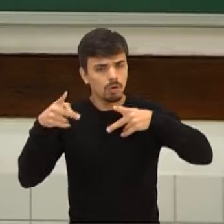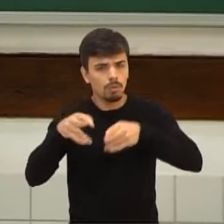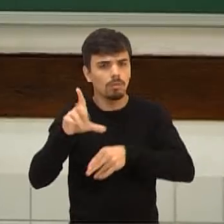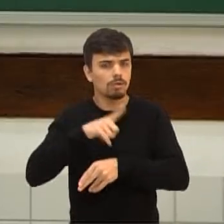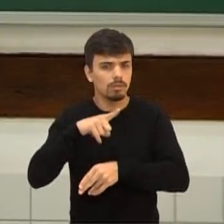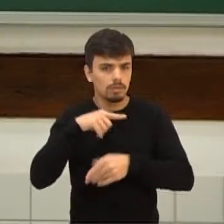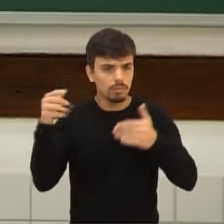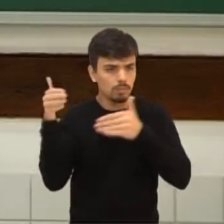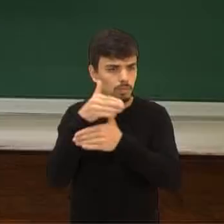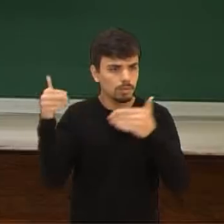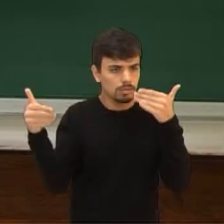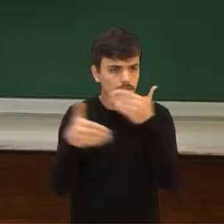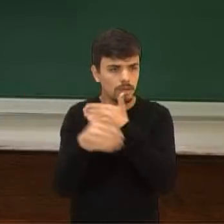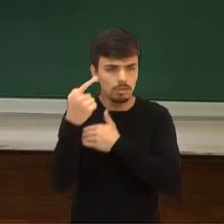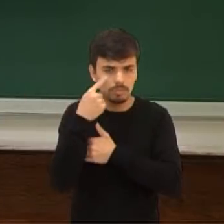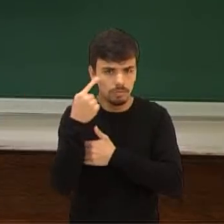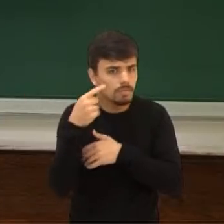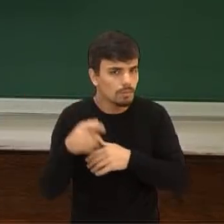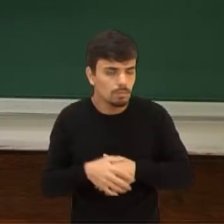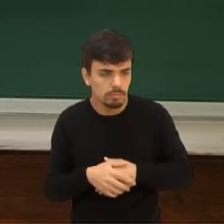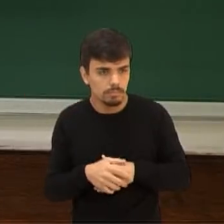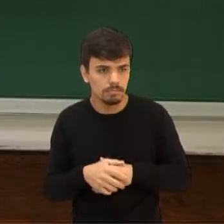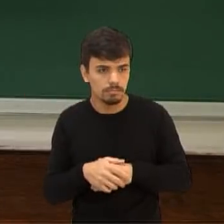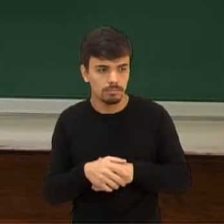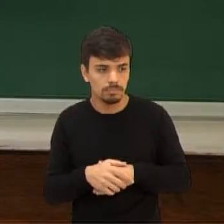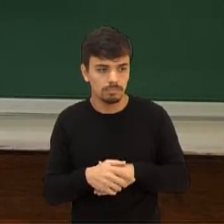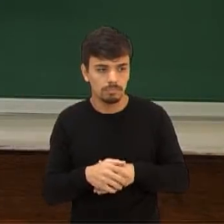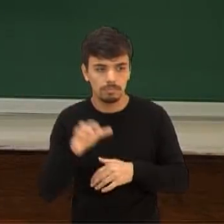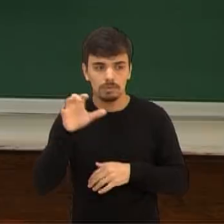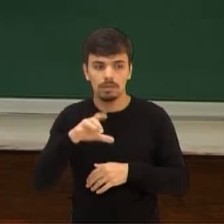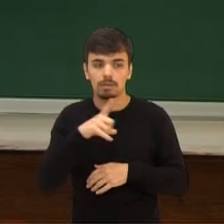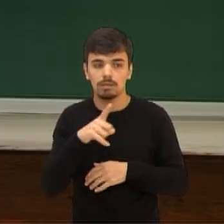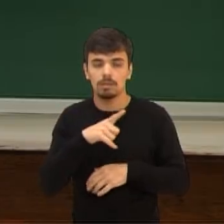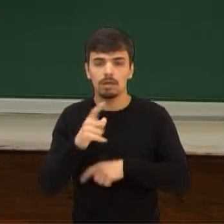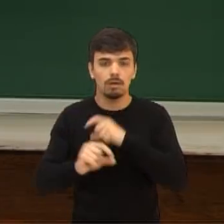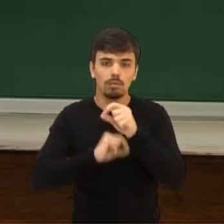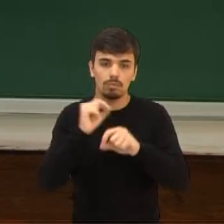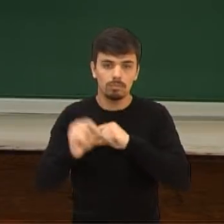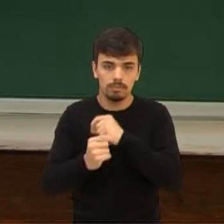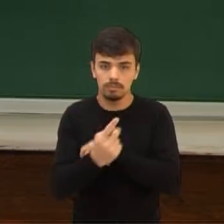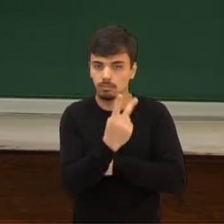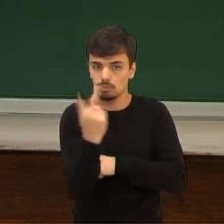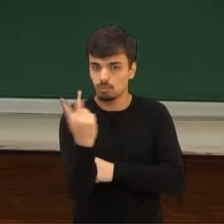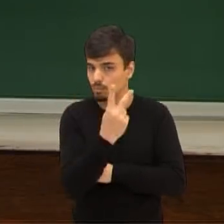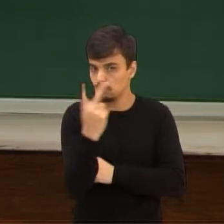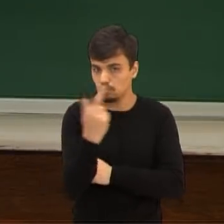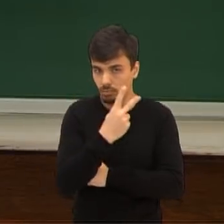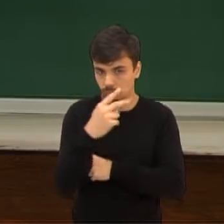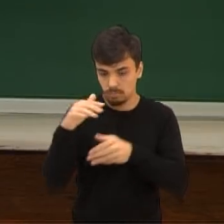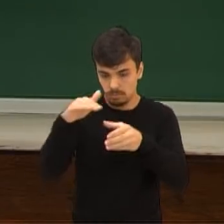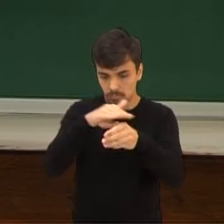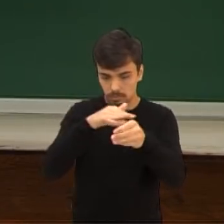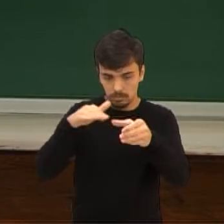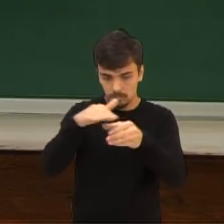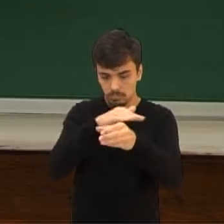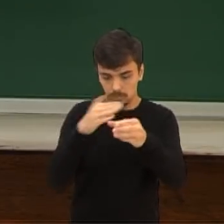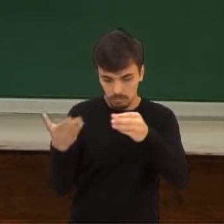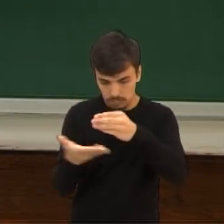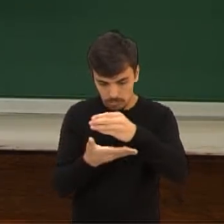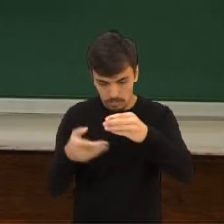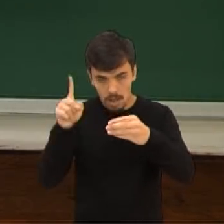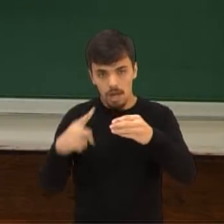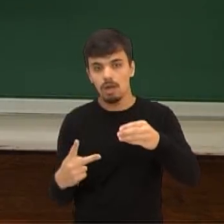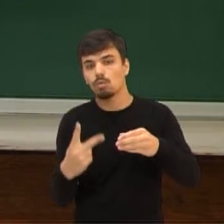no slide, olhem só. Aqui no slide nós vamos ter duas tampinhas, por isso que tem duas vezes, que serão